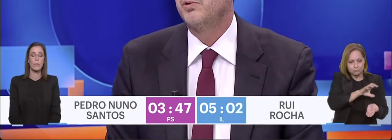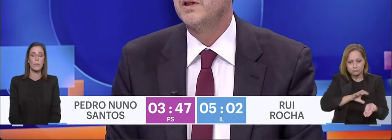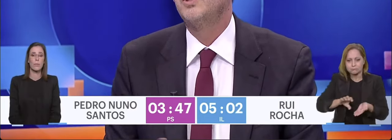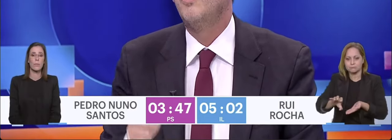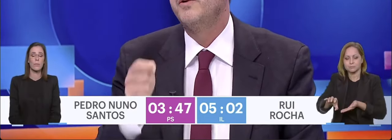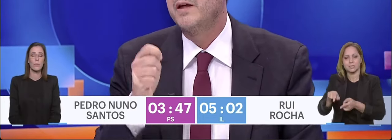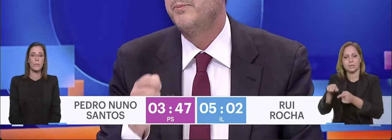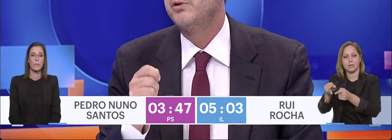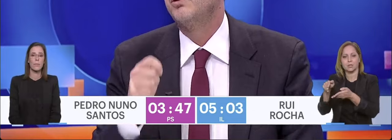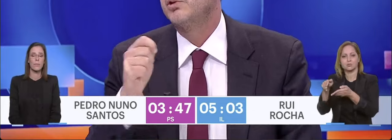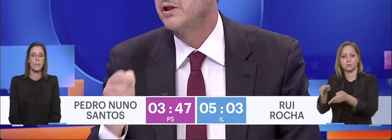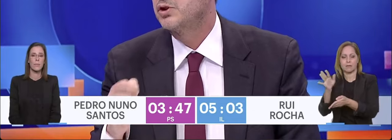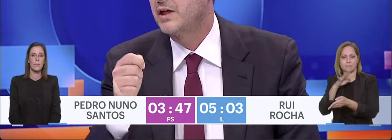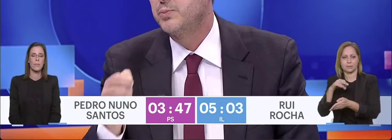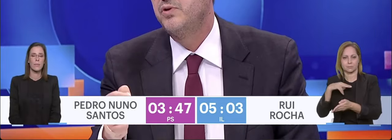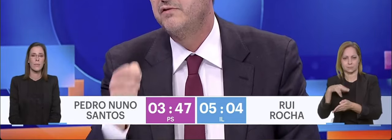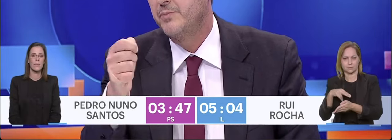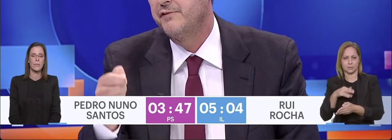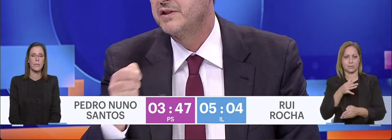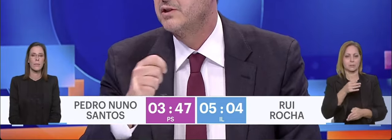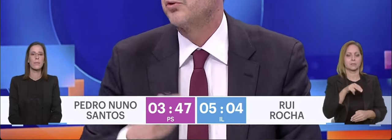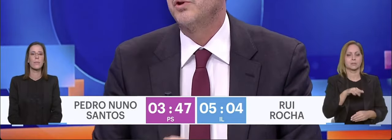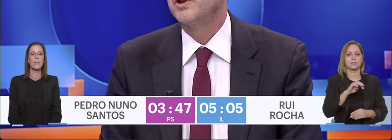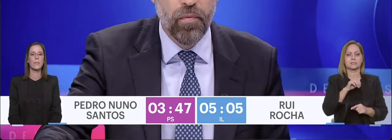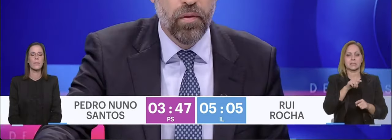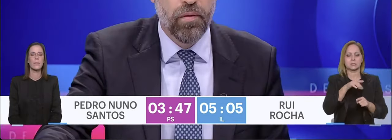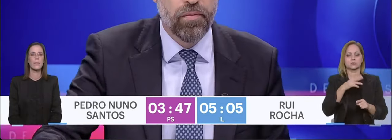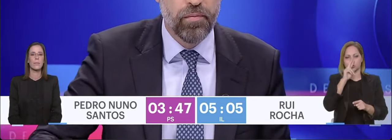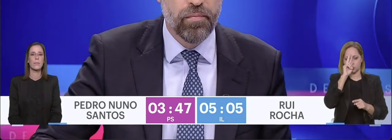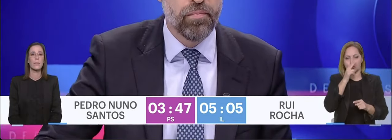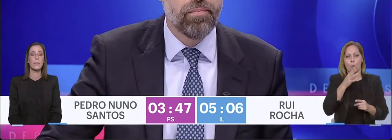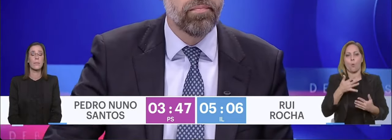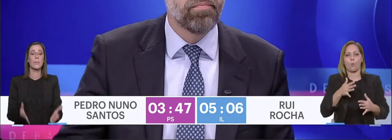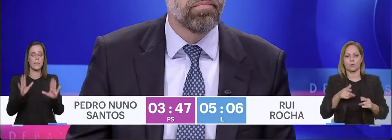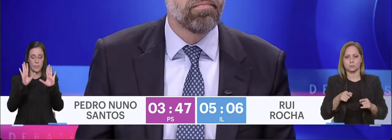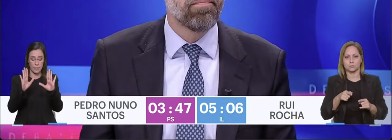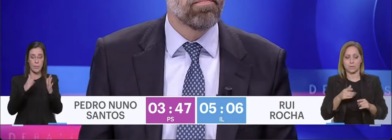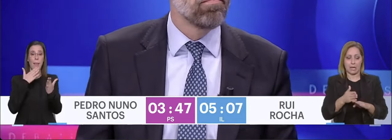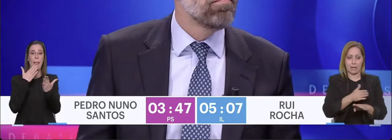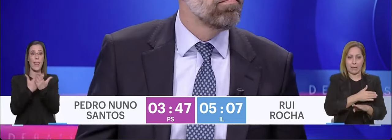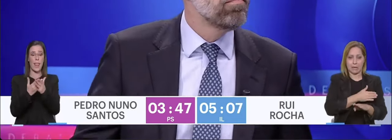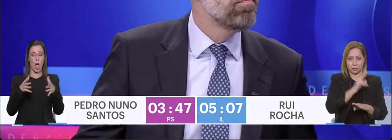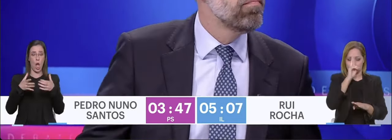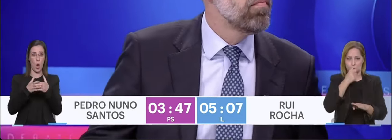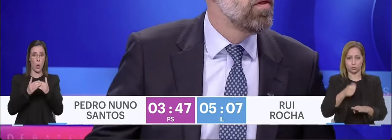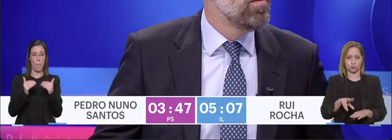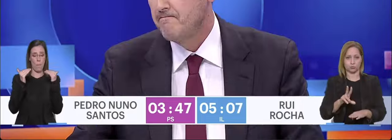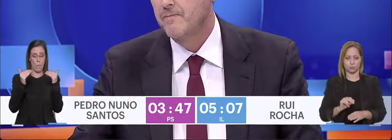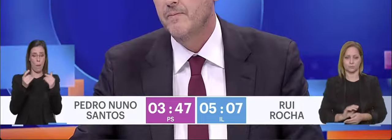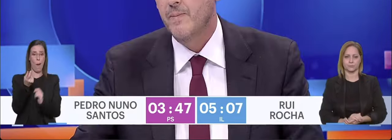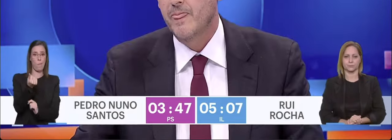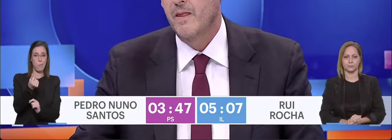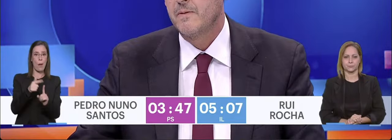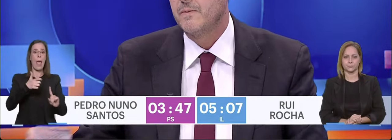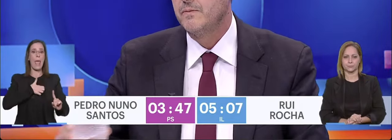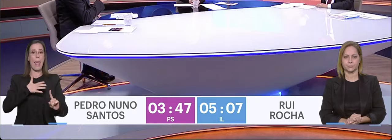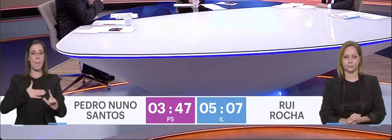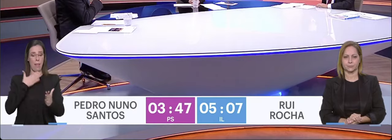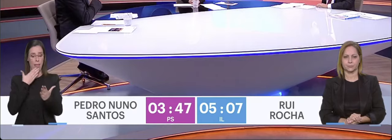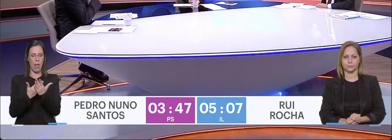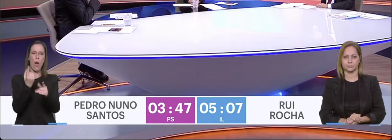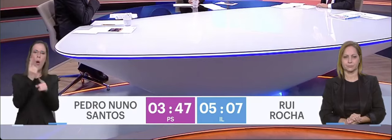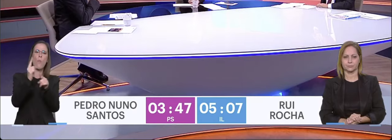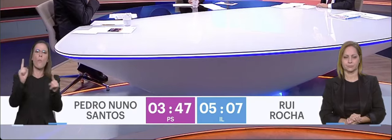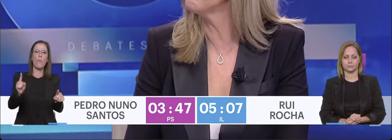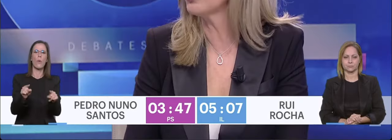famílias portuguesas onde é que Pedro no Santos está disponível para fazer esse esforço porque até agora ncer a classe média para fortalecer as empresas porque é